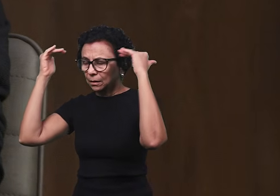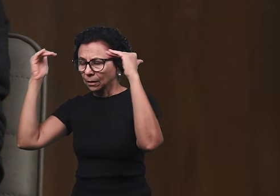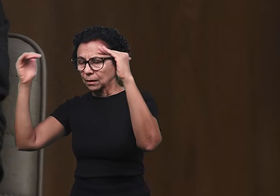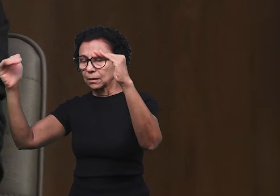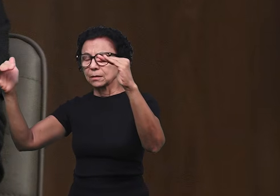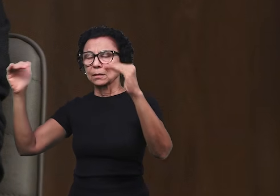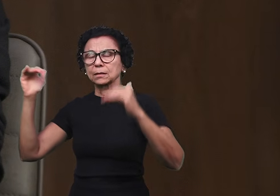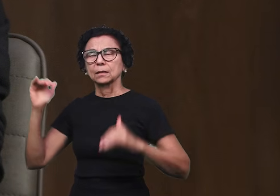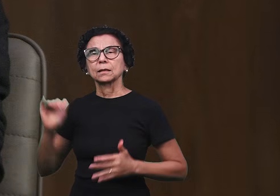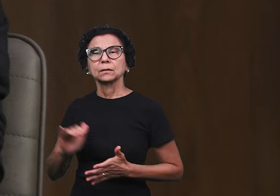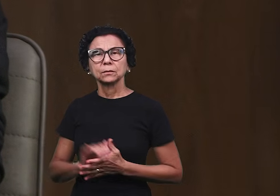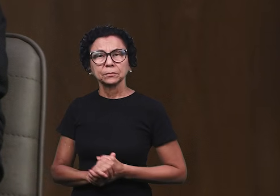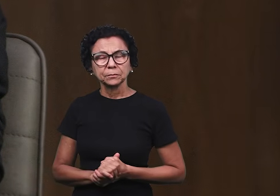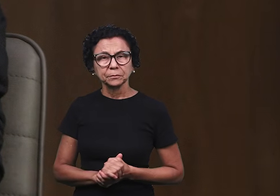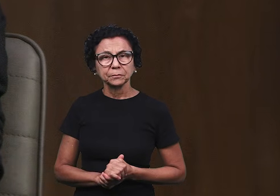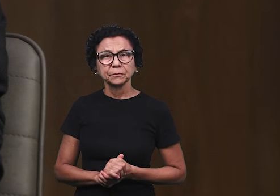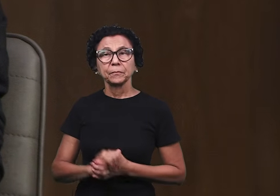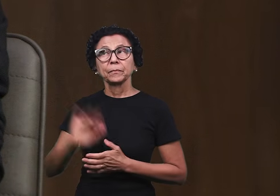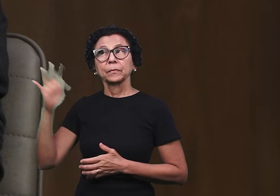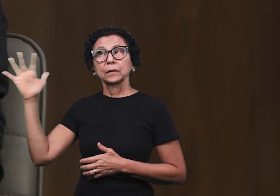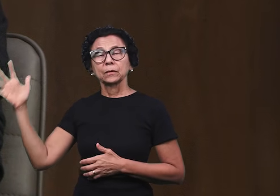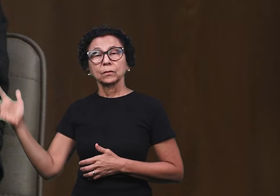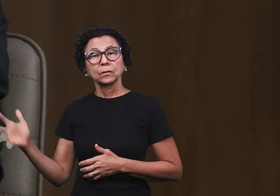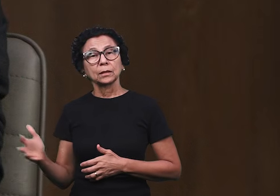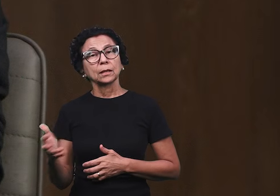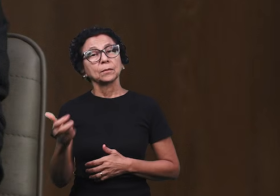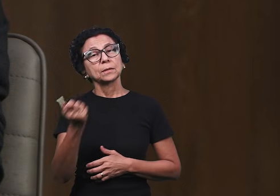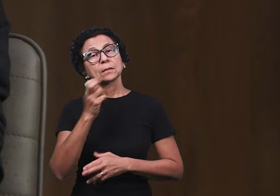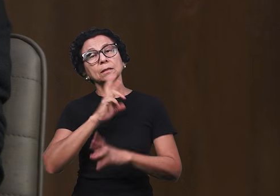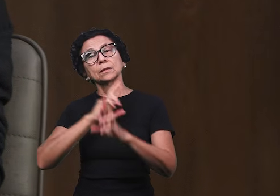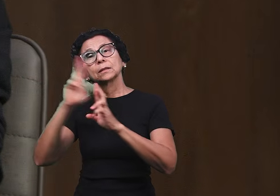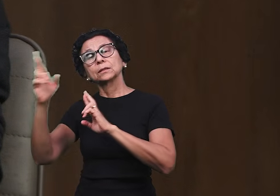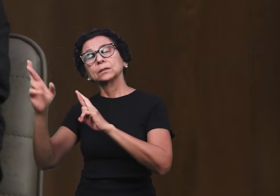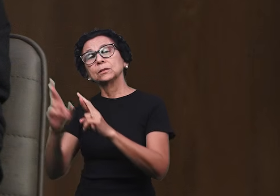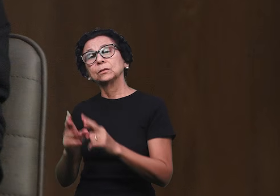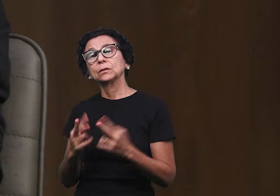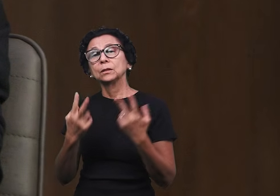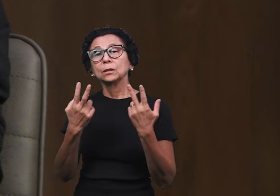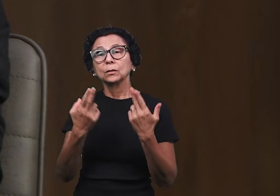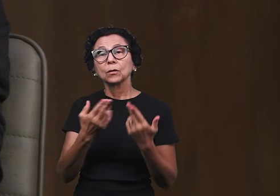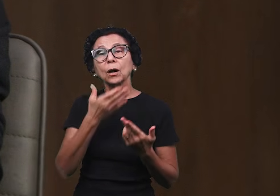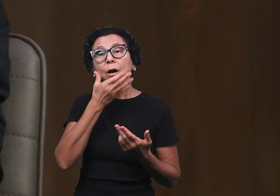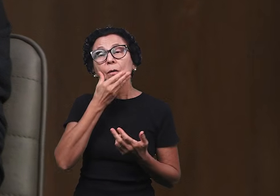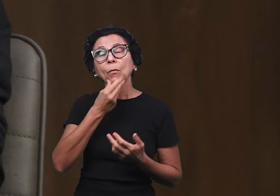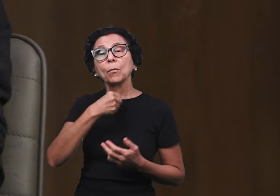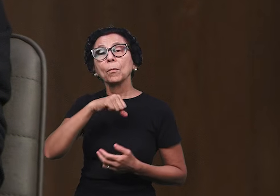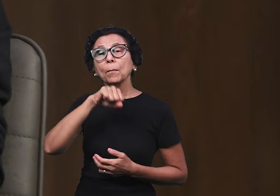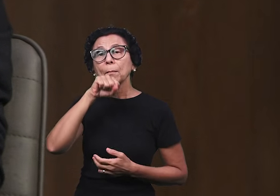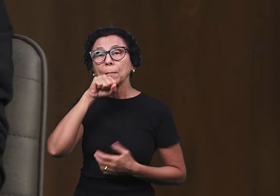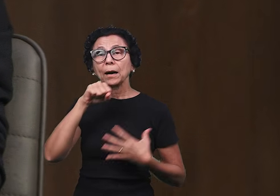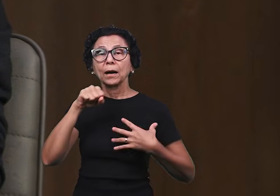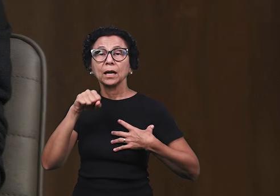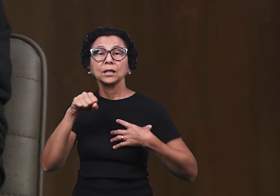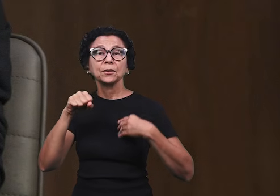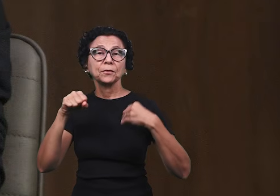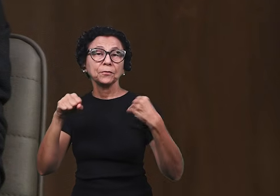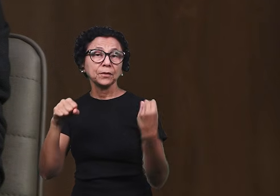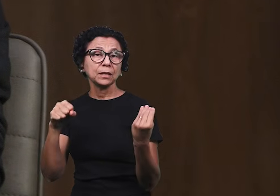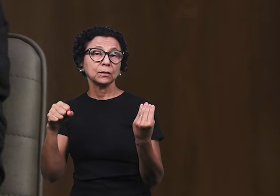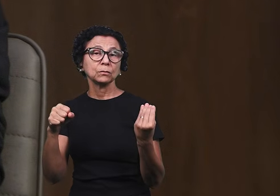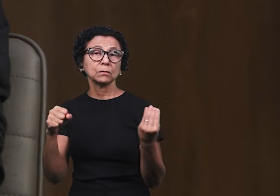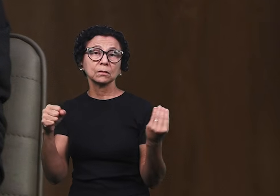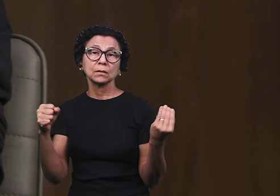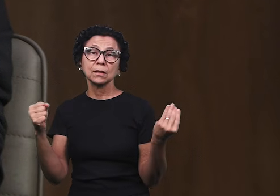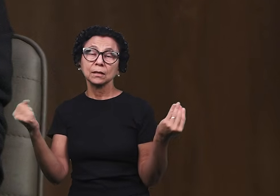obedecê-lo, a adorá-lo como ele é, mas que se relacione com ele, como um pai relaciona com seus